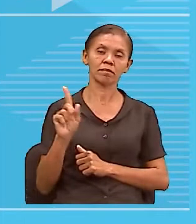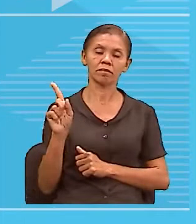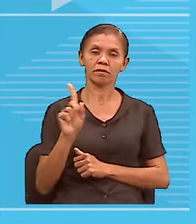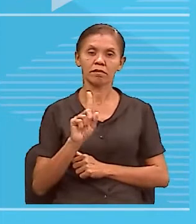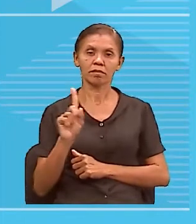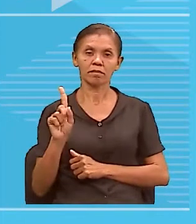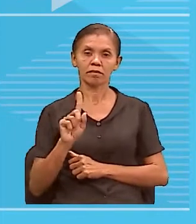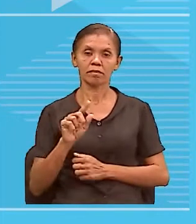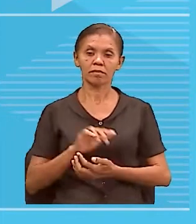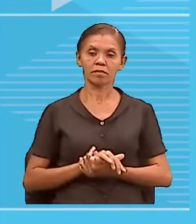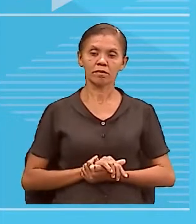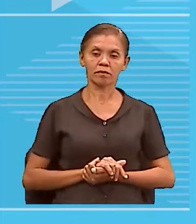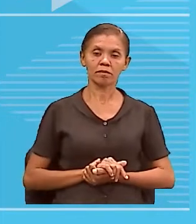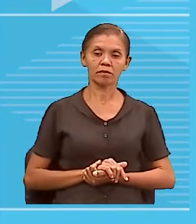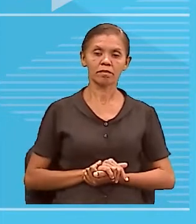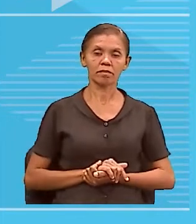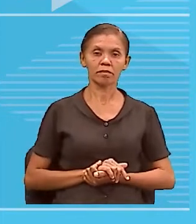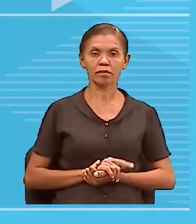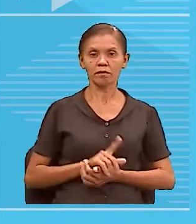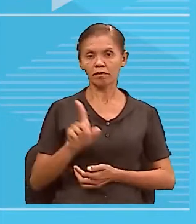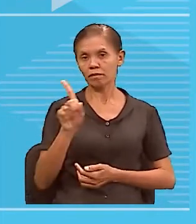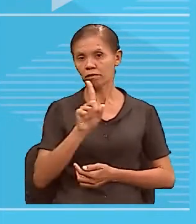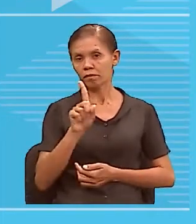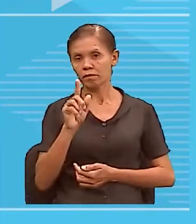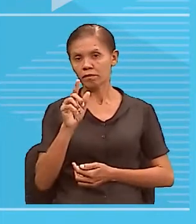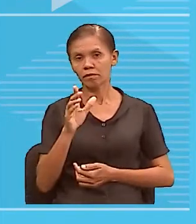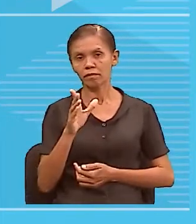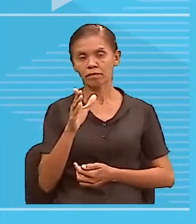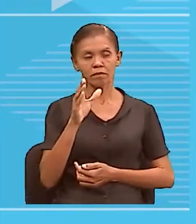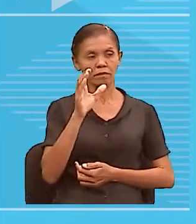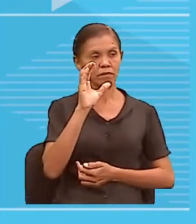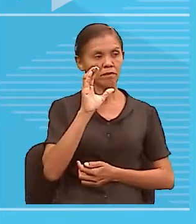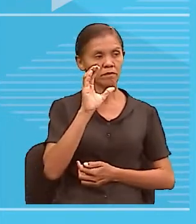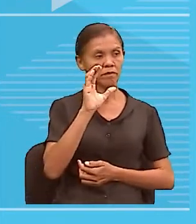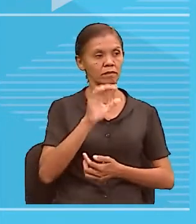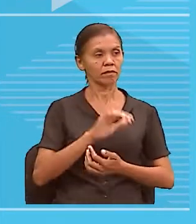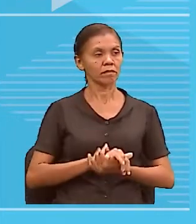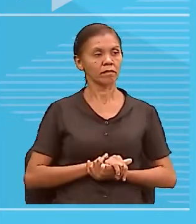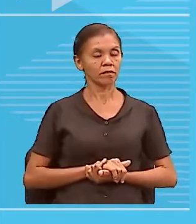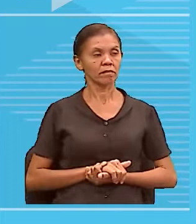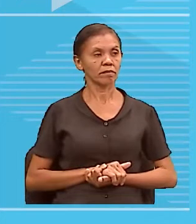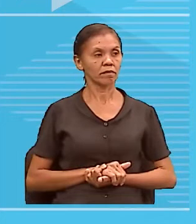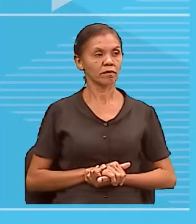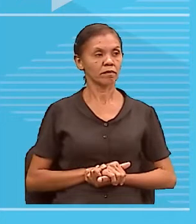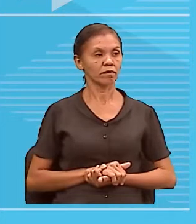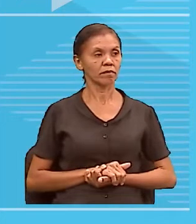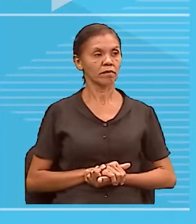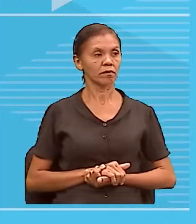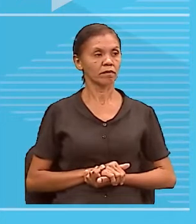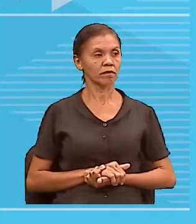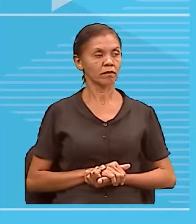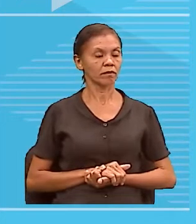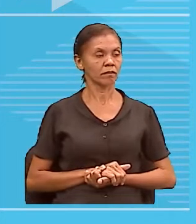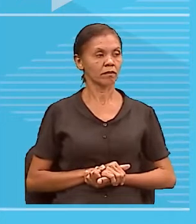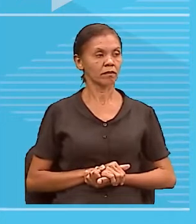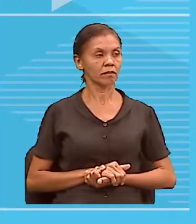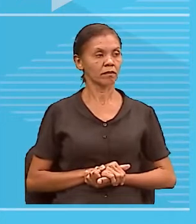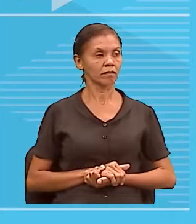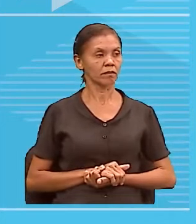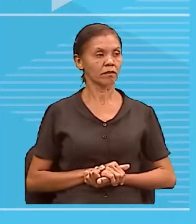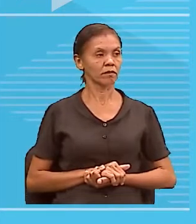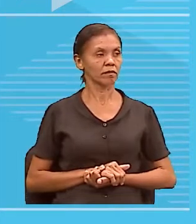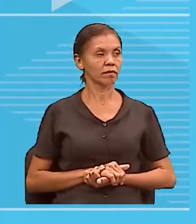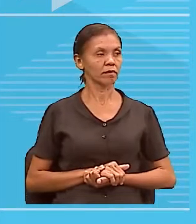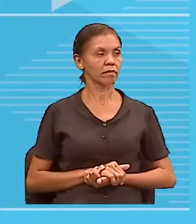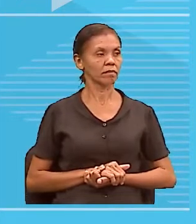e é que ficaria não bebais no negativo deriva do subjuntivo tá então letra